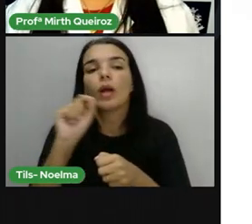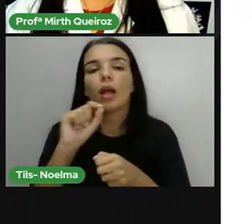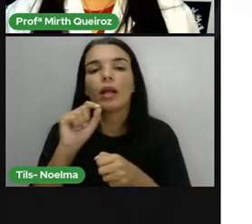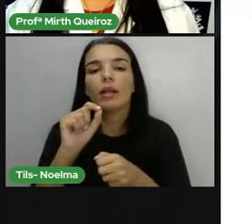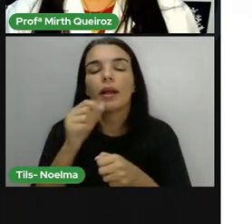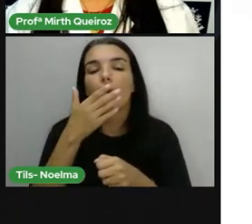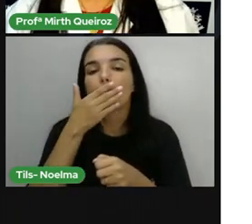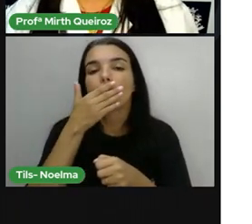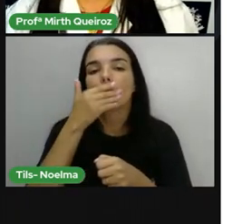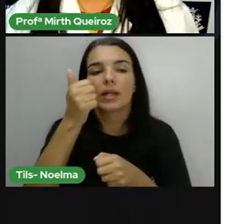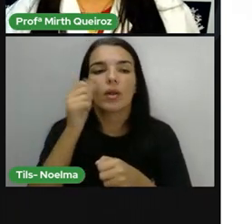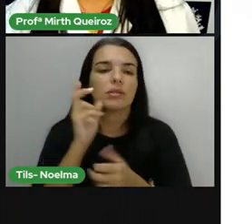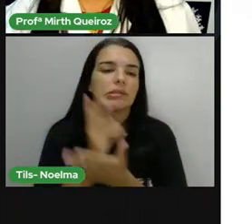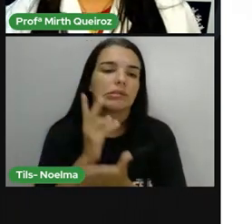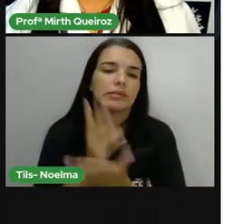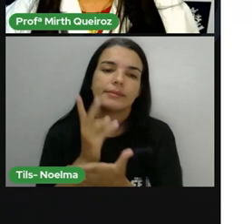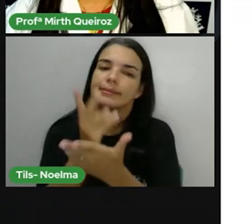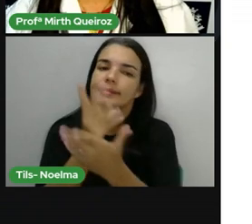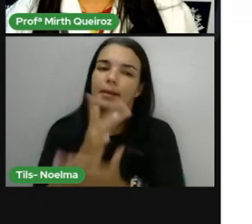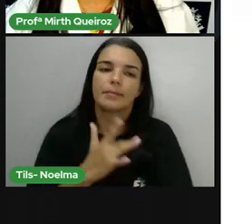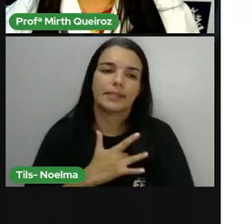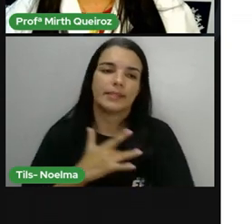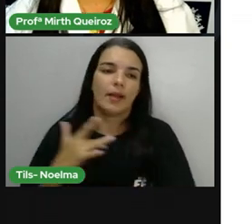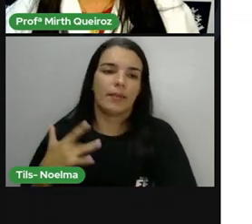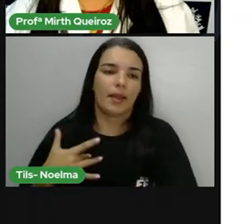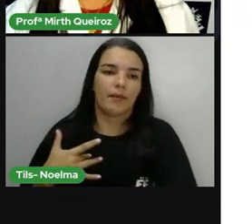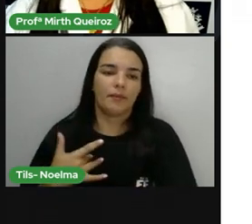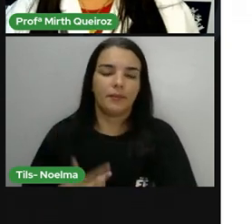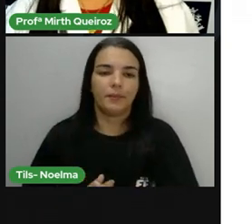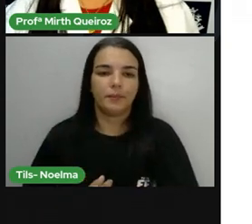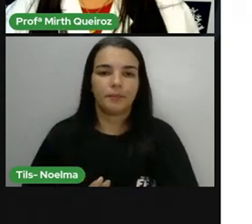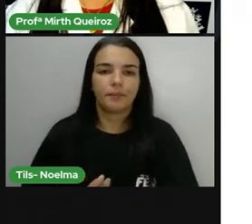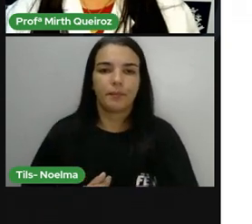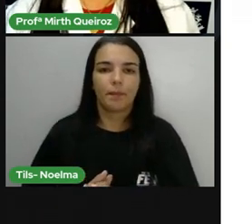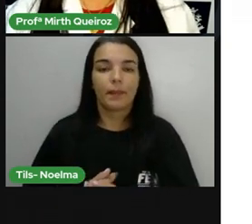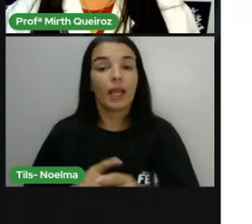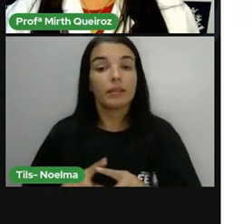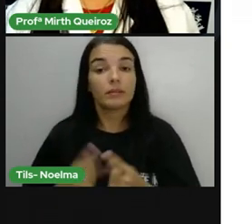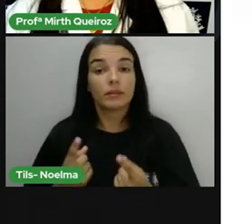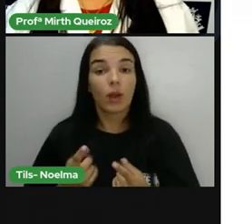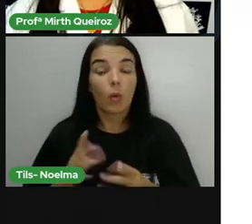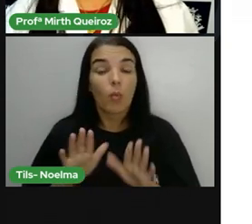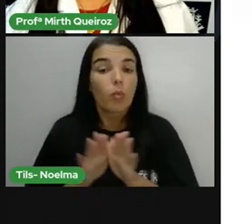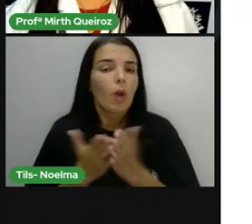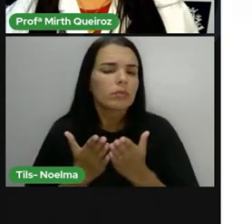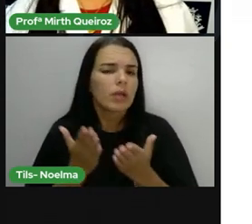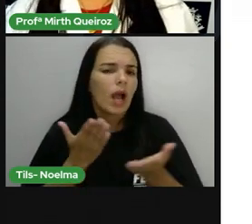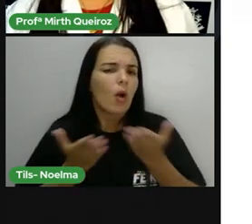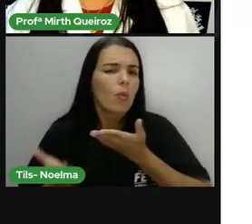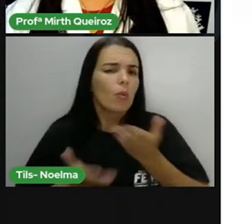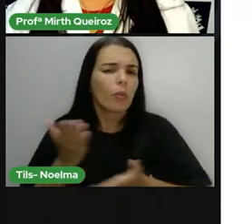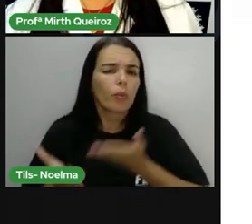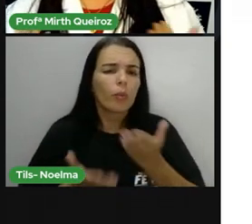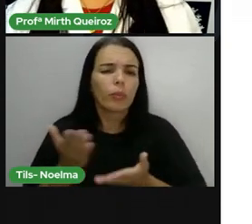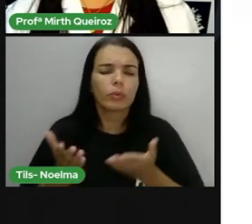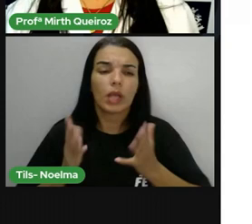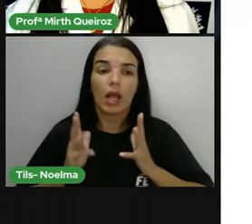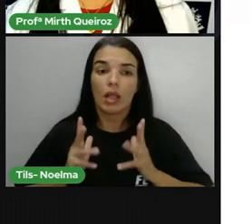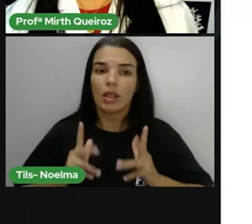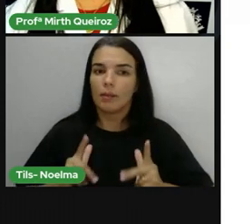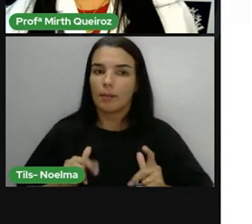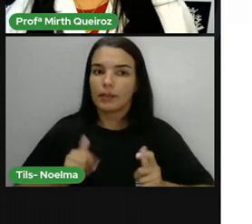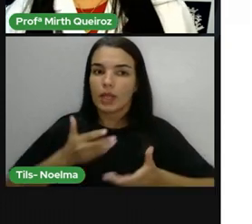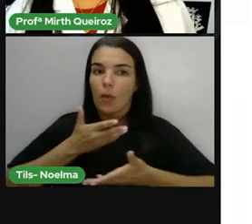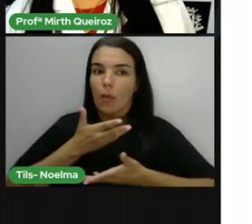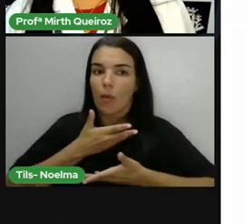esteja, né, sempre saudável, nos mantemos saudáveis, certo? Então, quando a gente cuida da higiene, a higiene